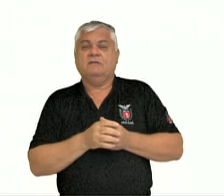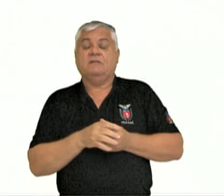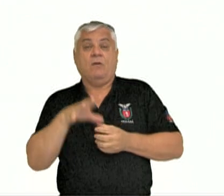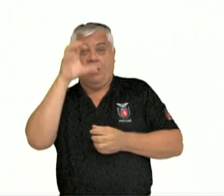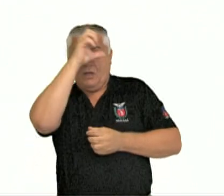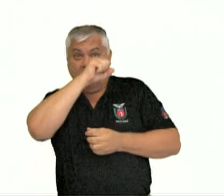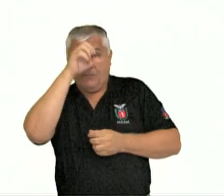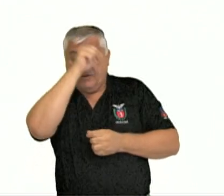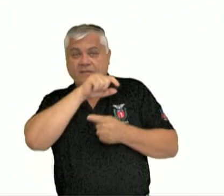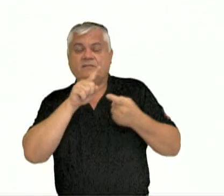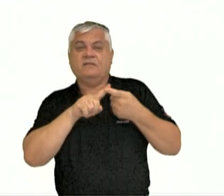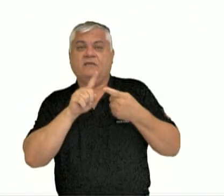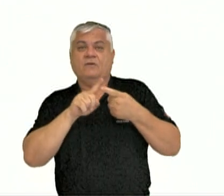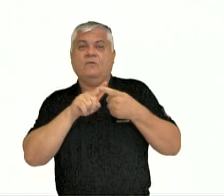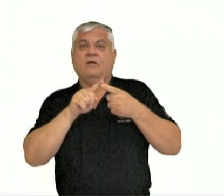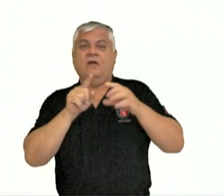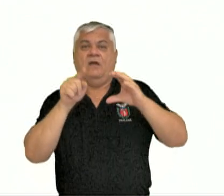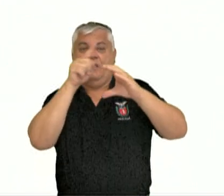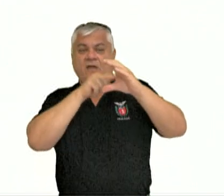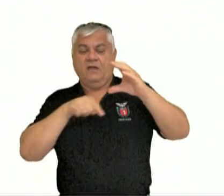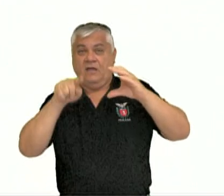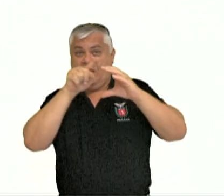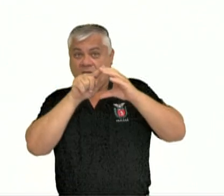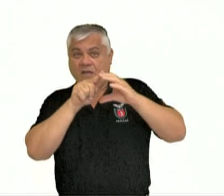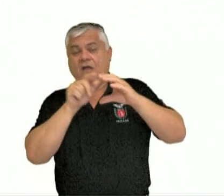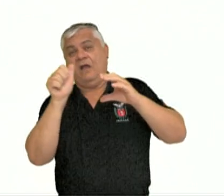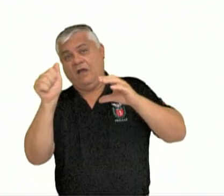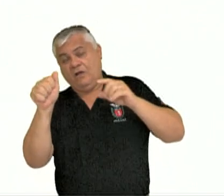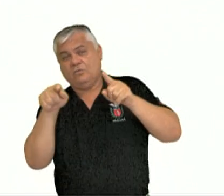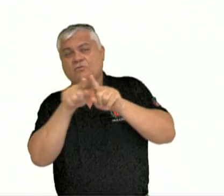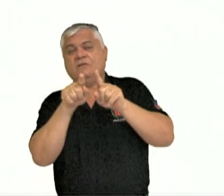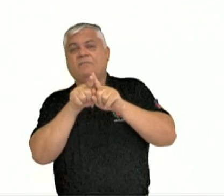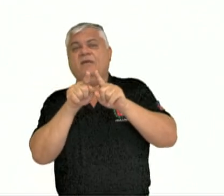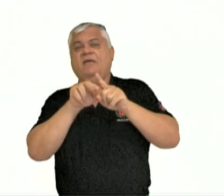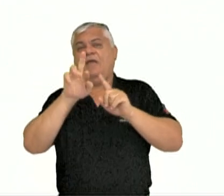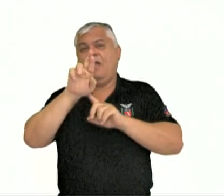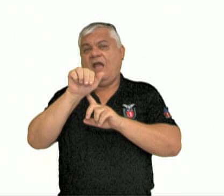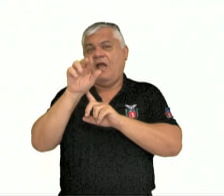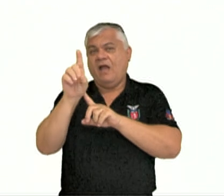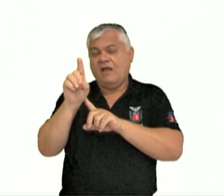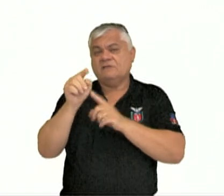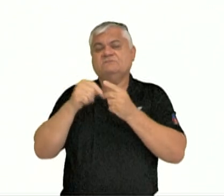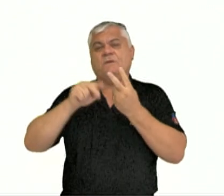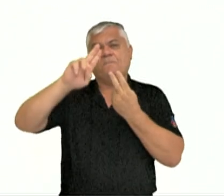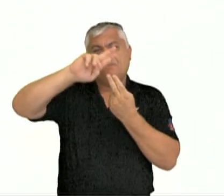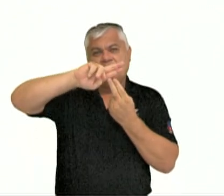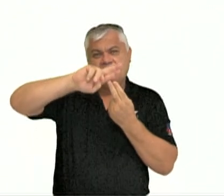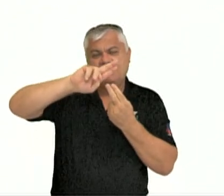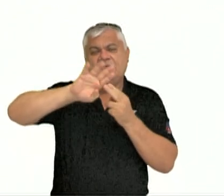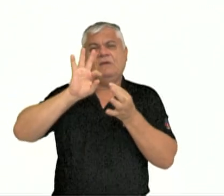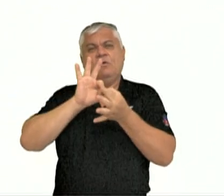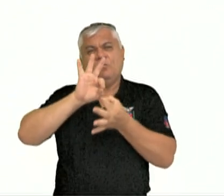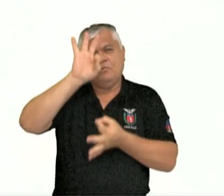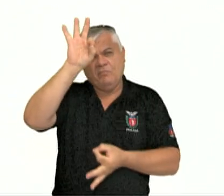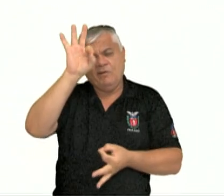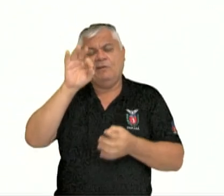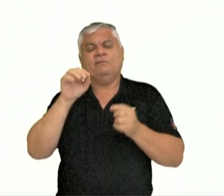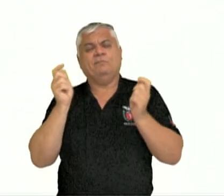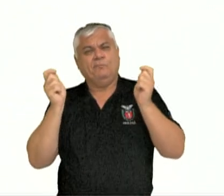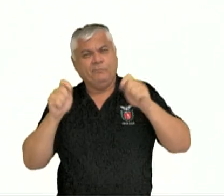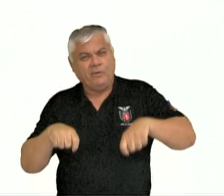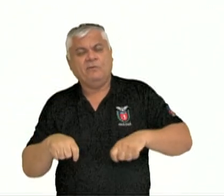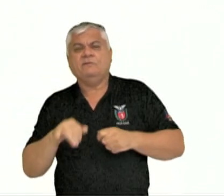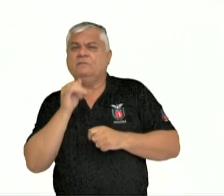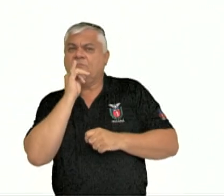que arcos e ângulos, que podem ser medidos tanto em graus como em radianos. Nós vimos também o comprimento desses arcos, que podem